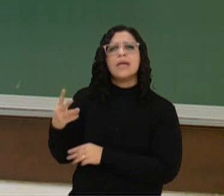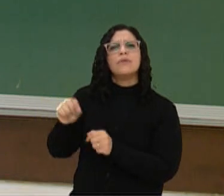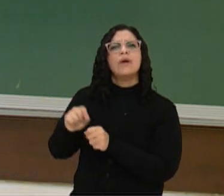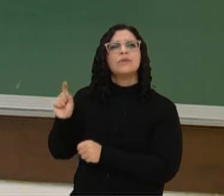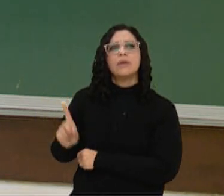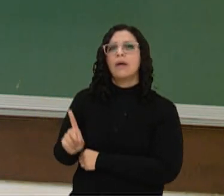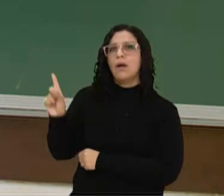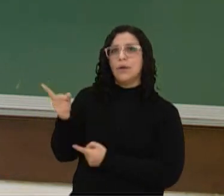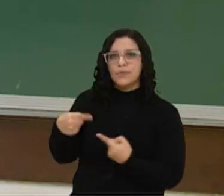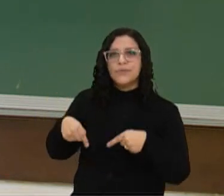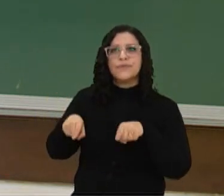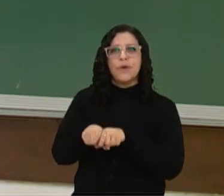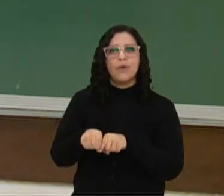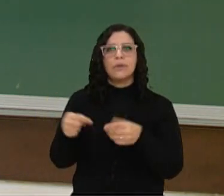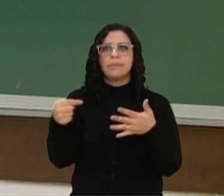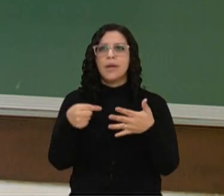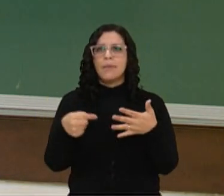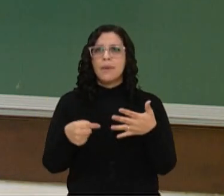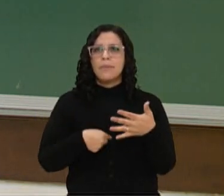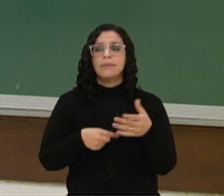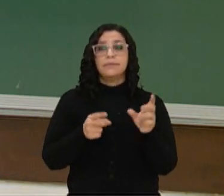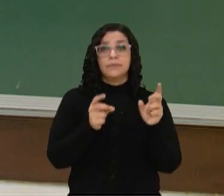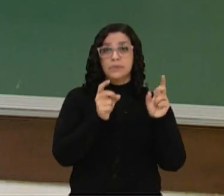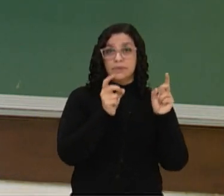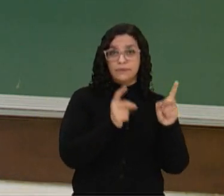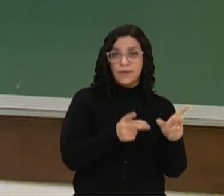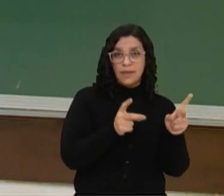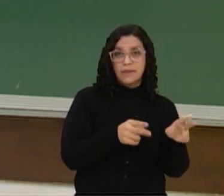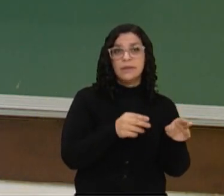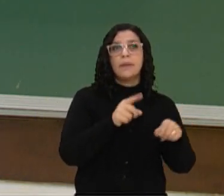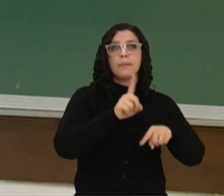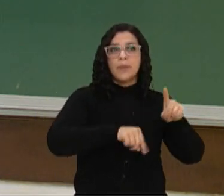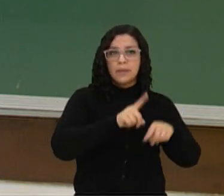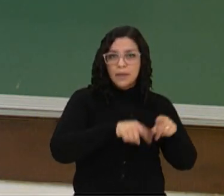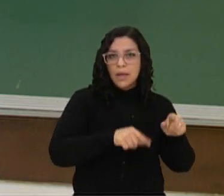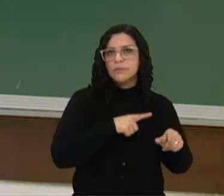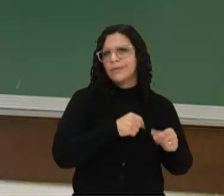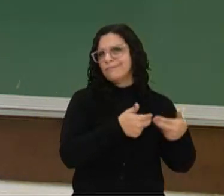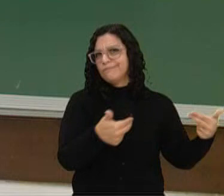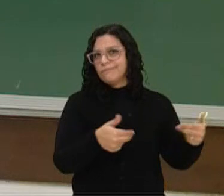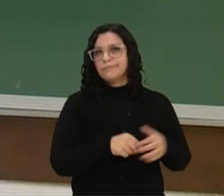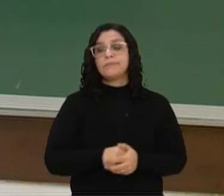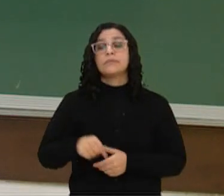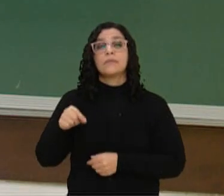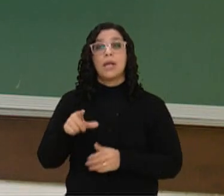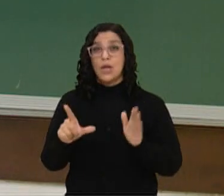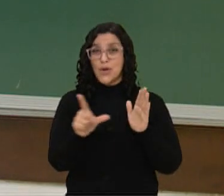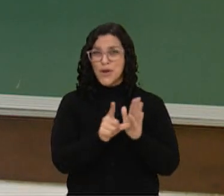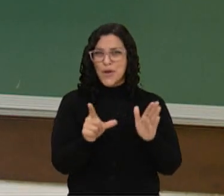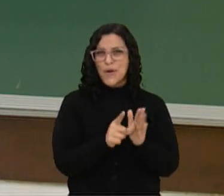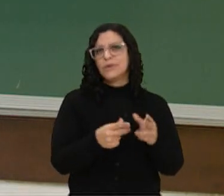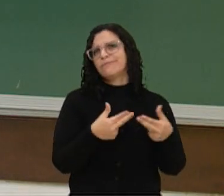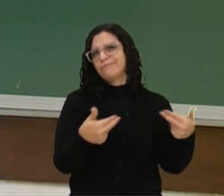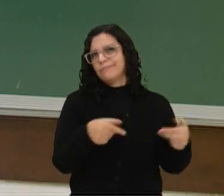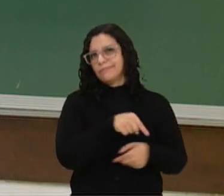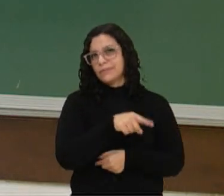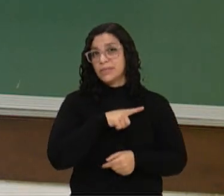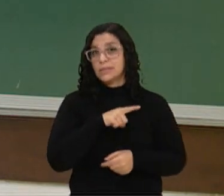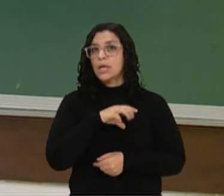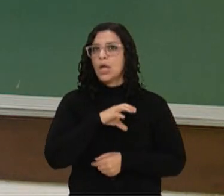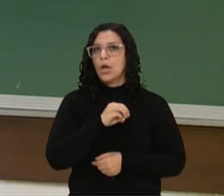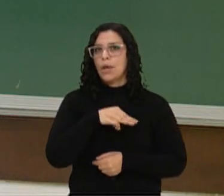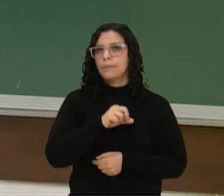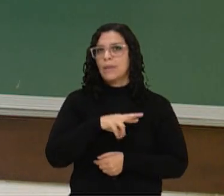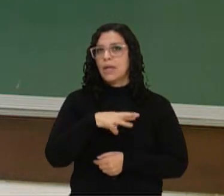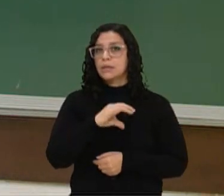Então, recapitulando quais são elas? Comércio, venda de produtos diversos, que é o conjunto ali de atividades que a gente